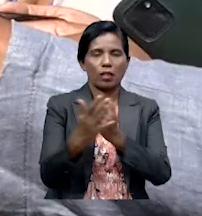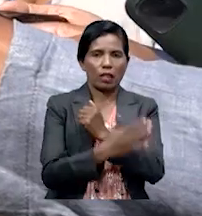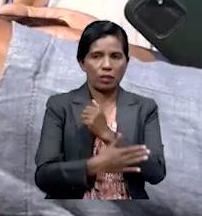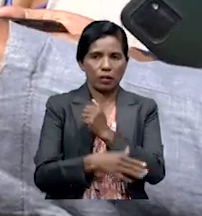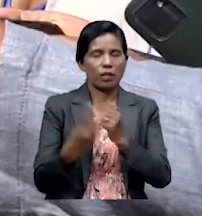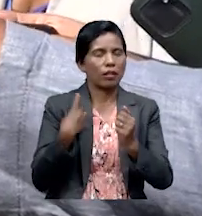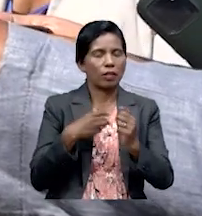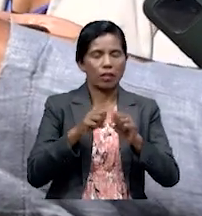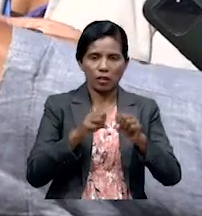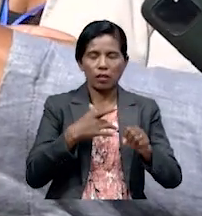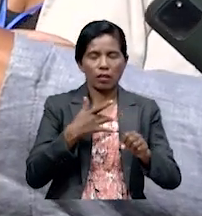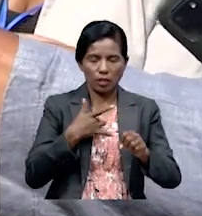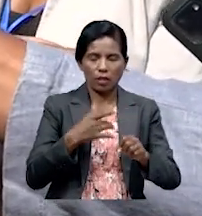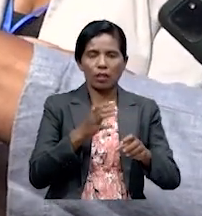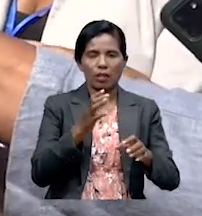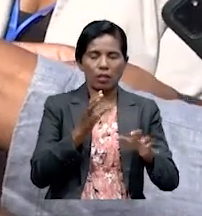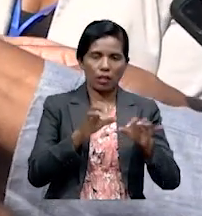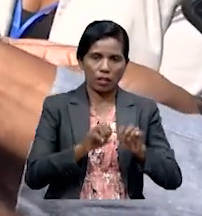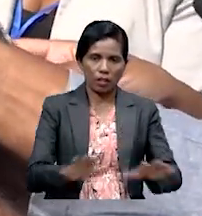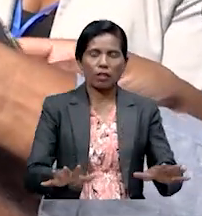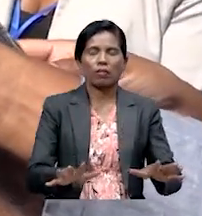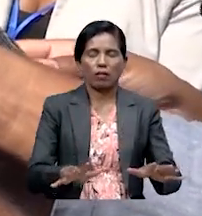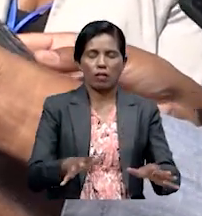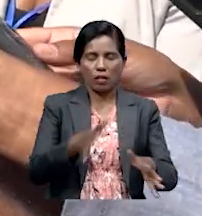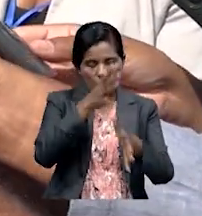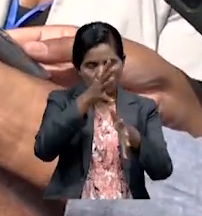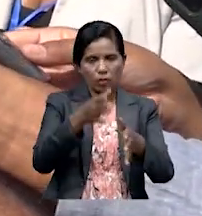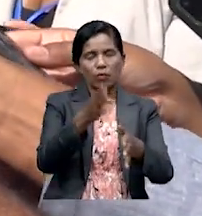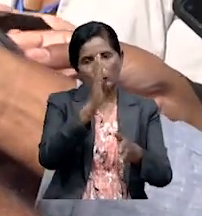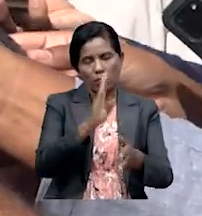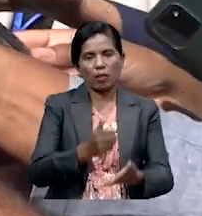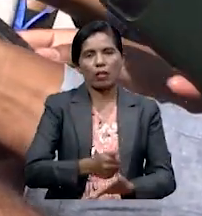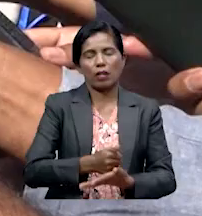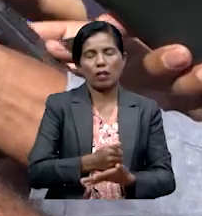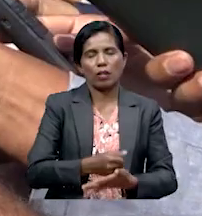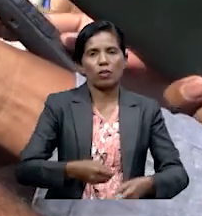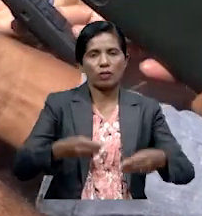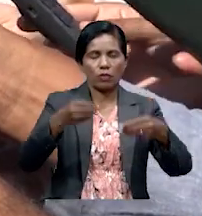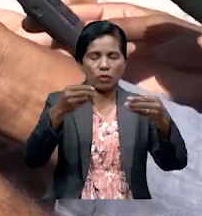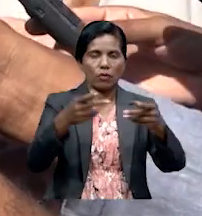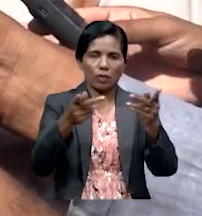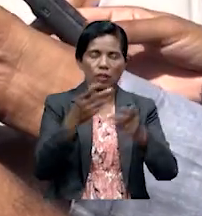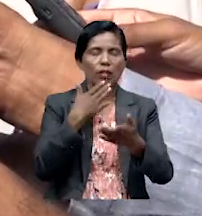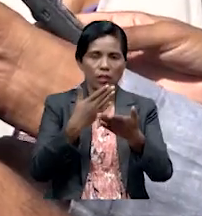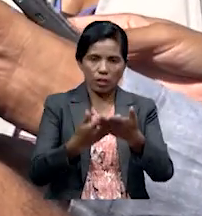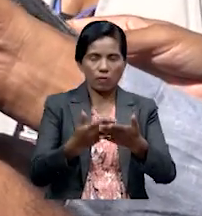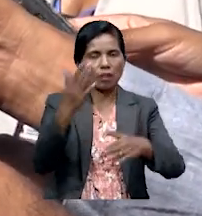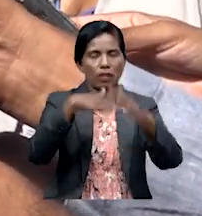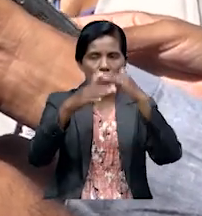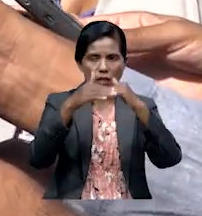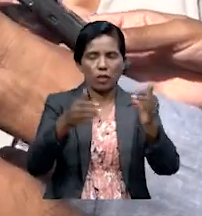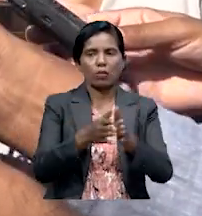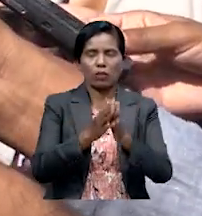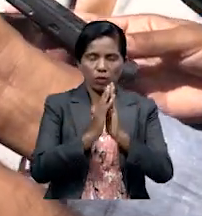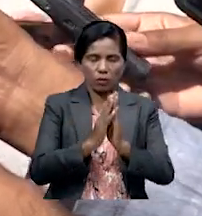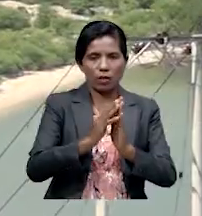abo. Ita husa maroma fo fatem ba abo, ori kruhan lak. No, husu niya kontinu tau matan ba niya oan, nebe oan